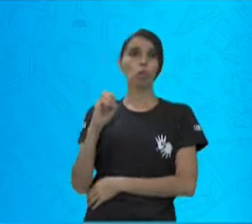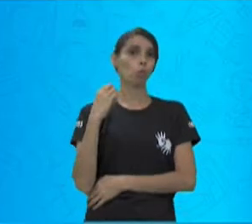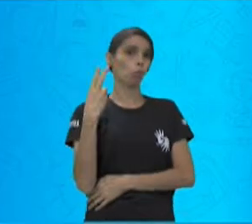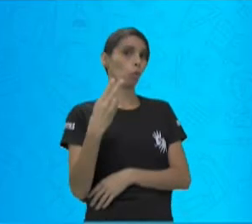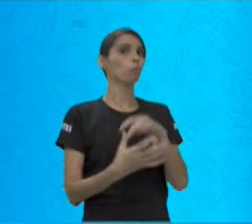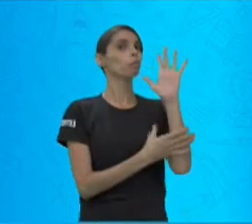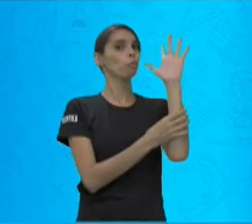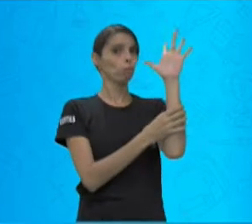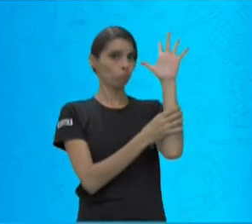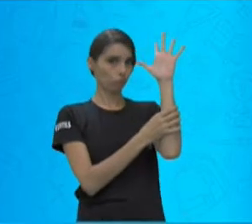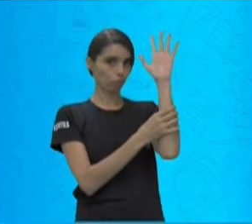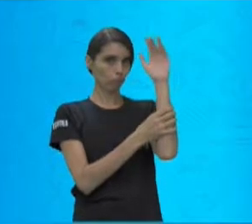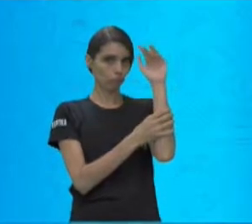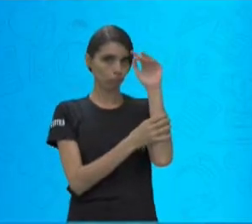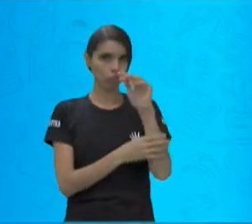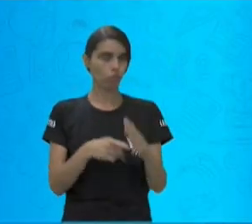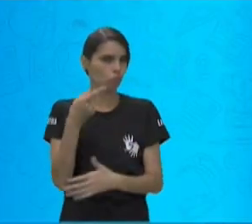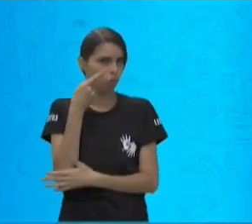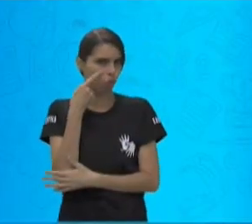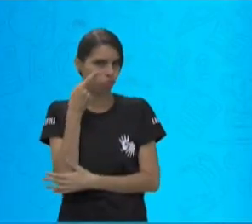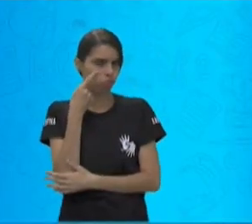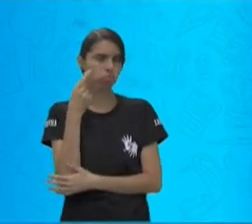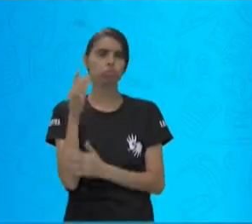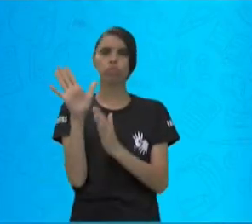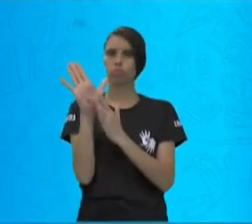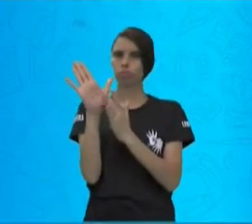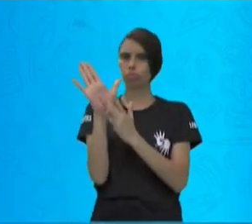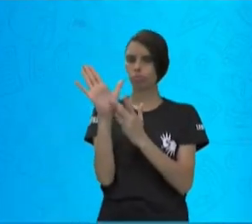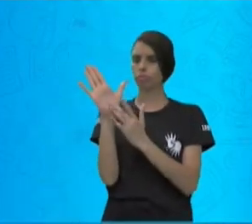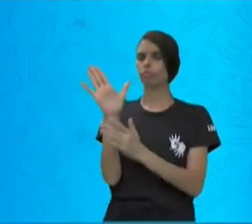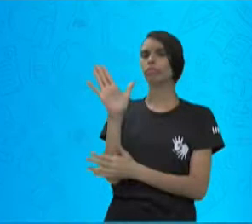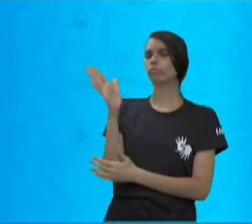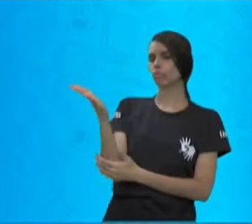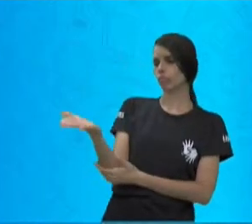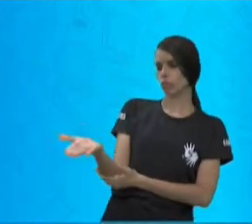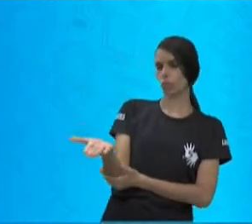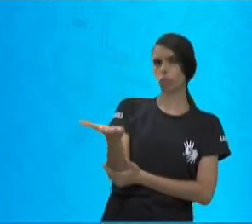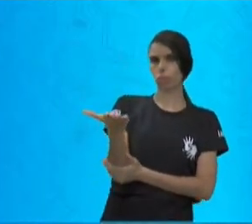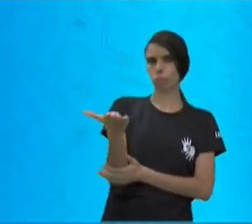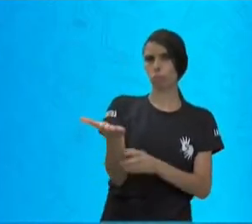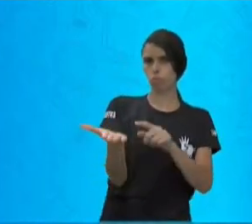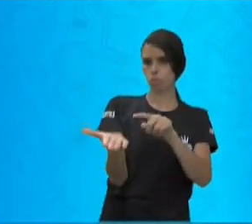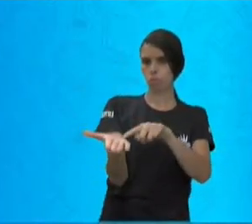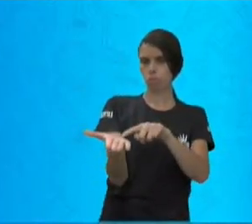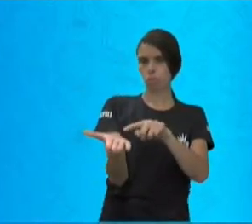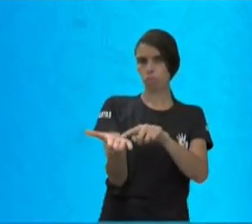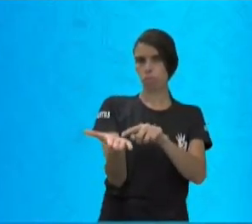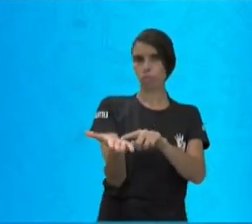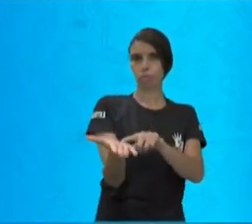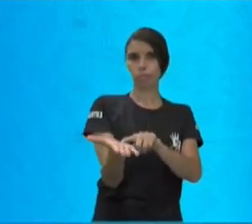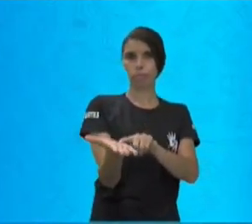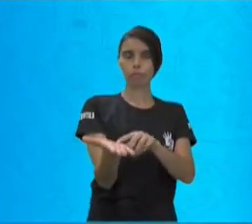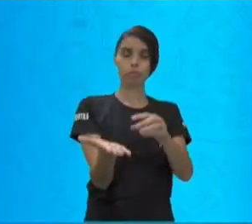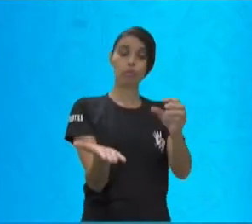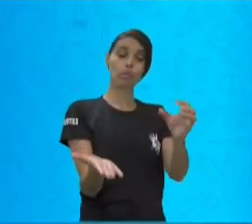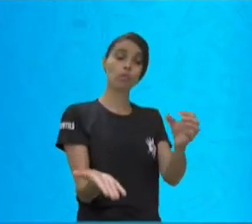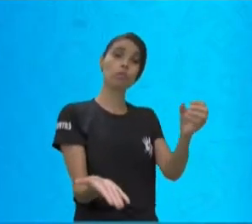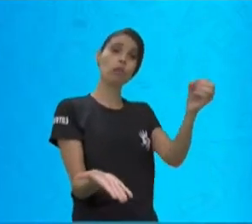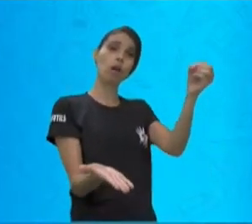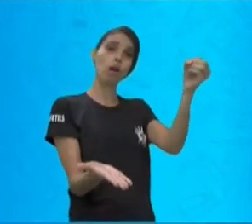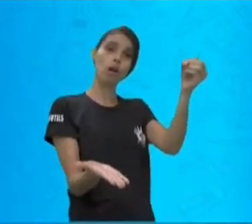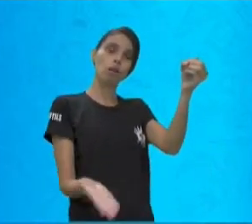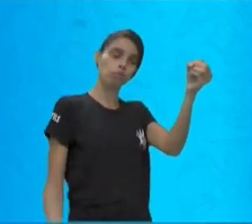com a palma da mão tô batendo na parte de baixo da peteca